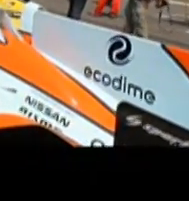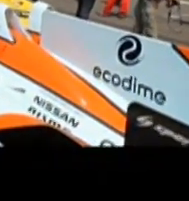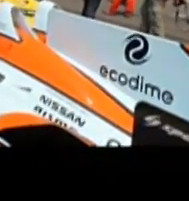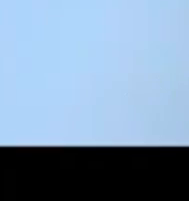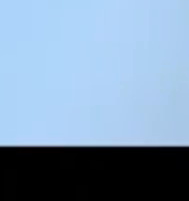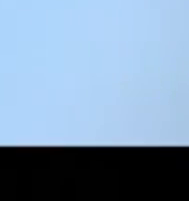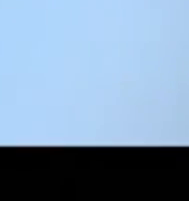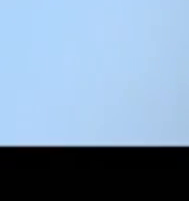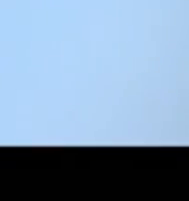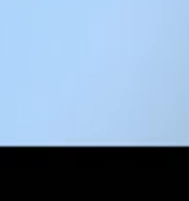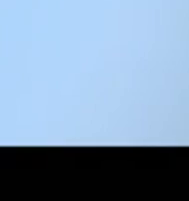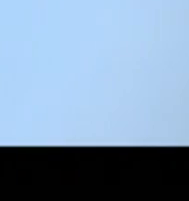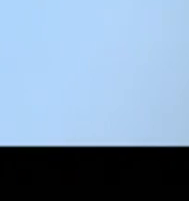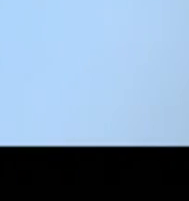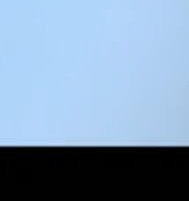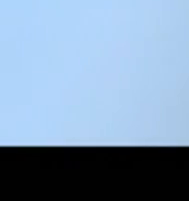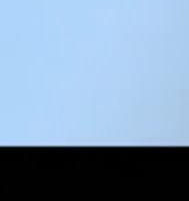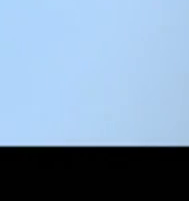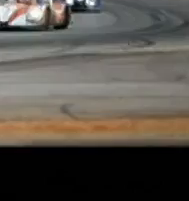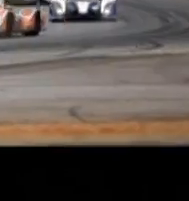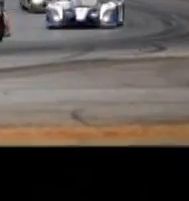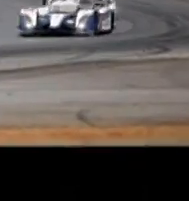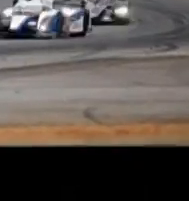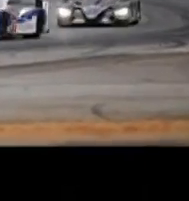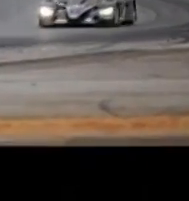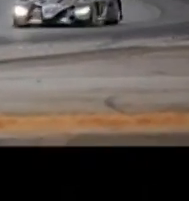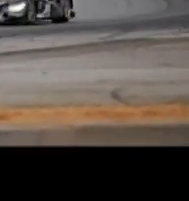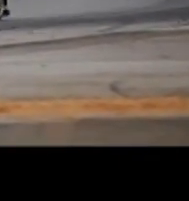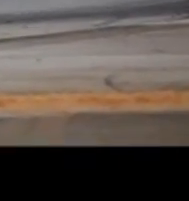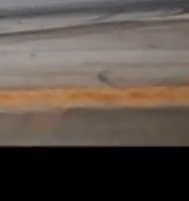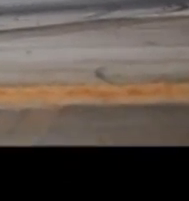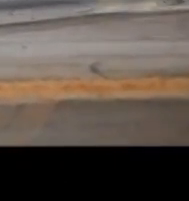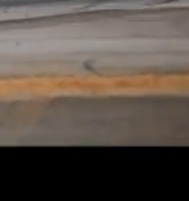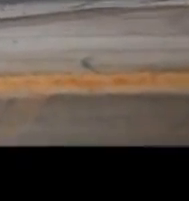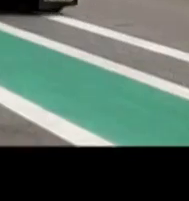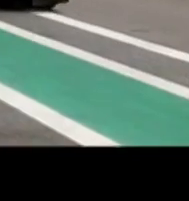mundial, às 24 horas de Le Mans, veio ao Brasil.